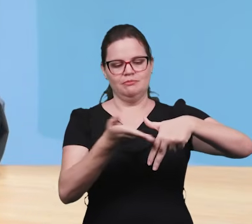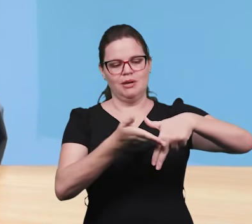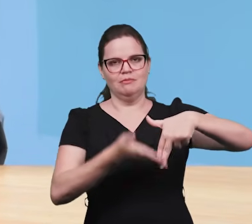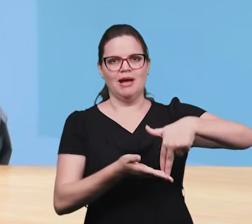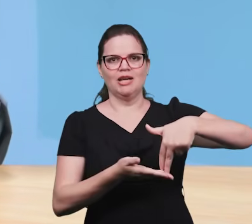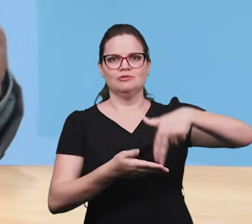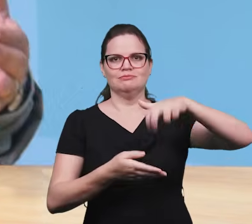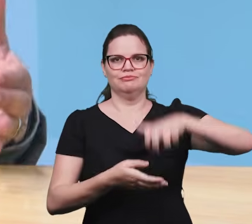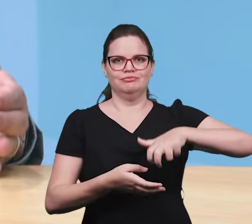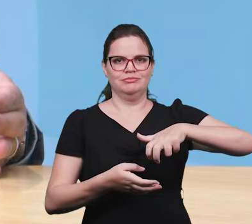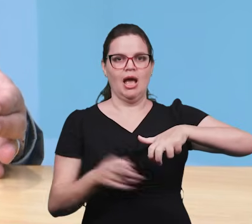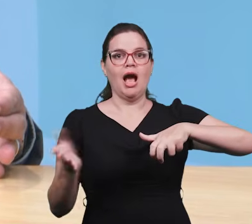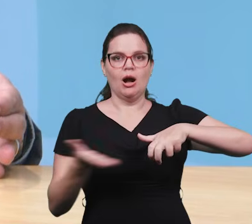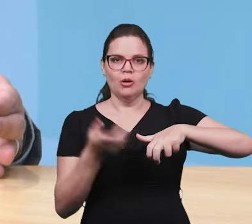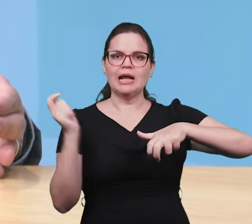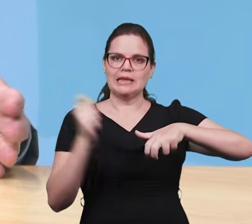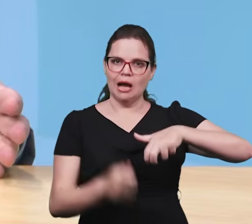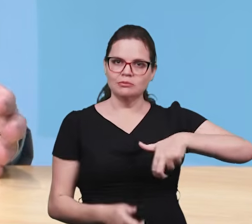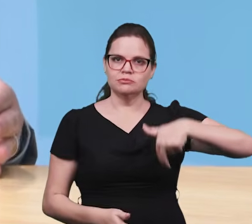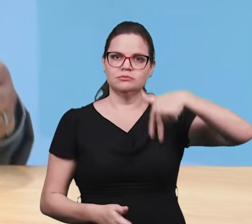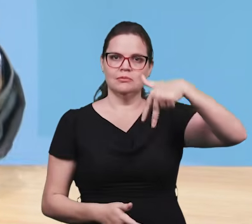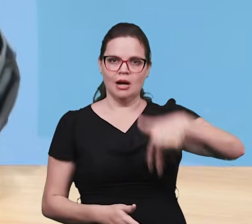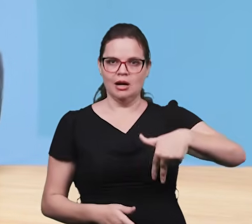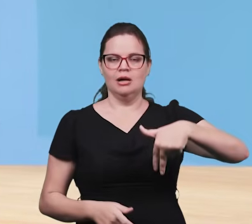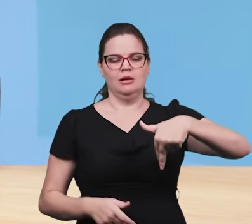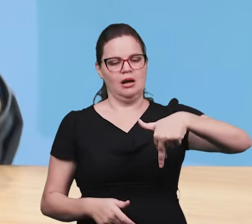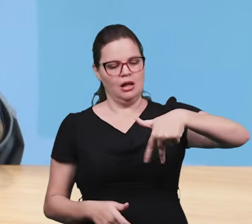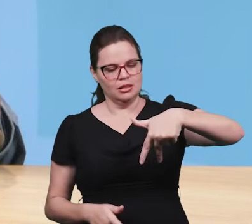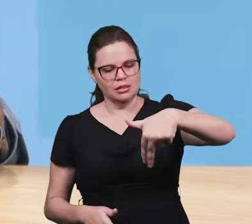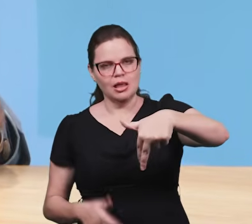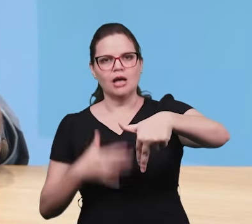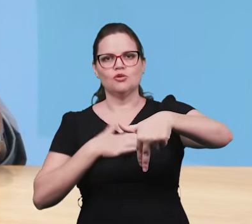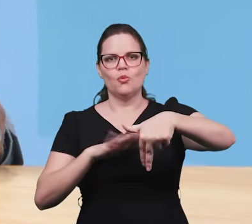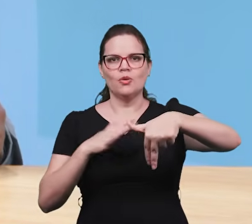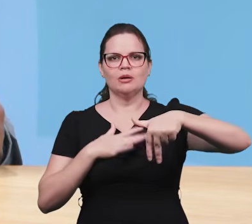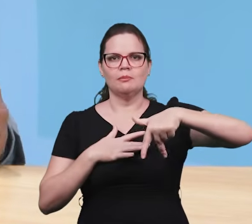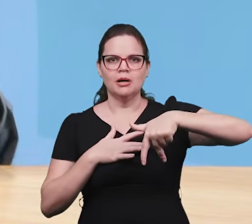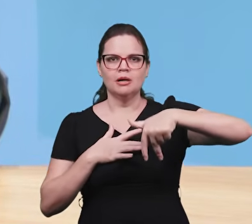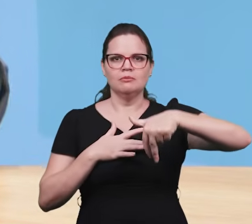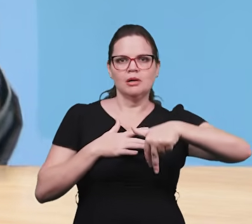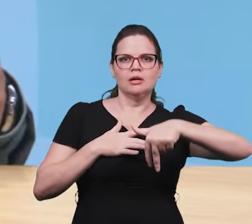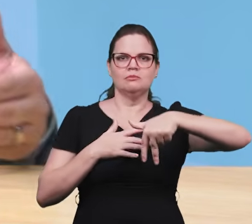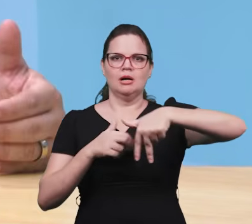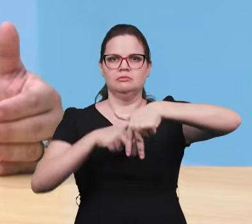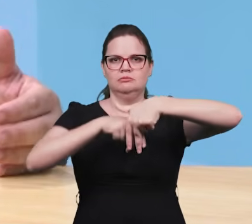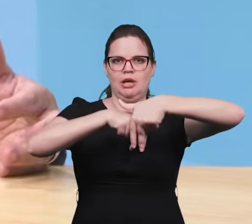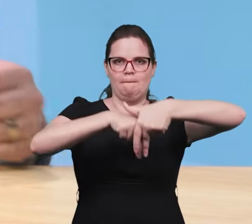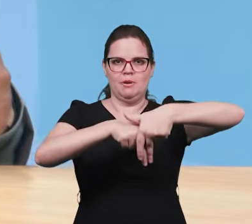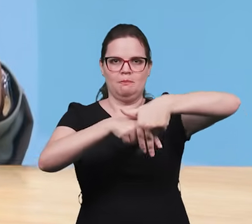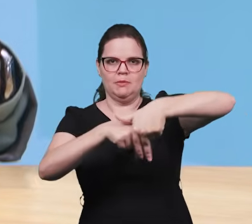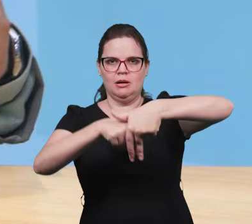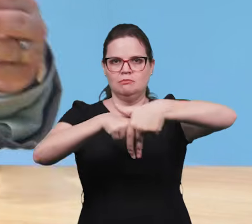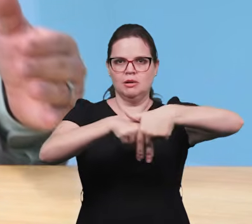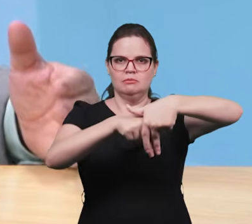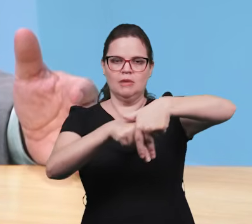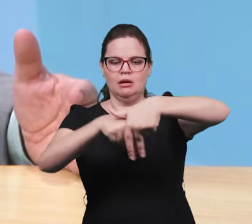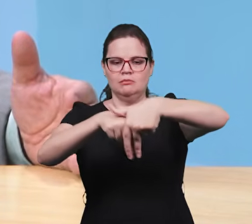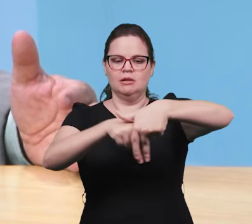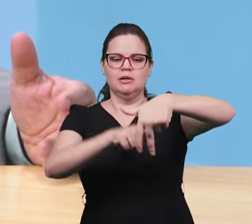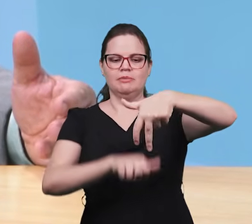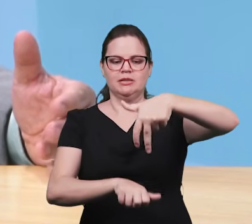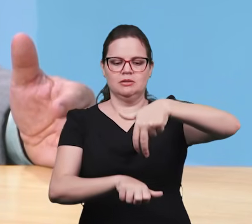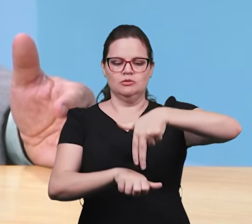conseguem então agora se levantar de uma cadeira de rodas, começar a caminhar. Sim. E é claro que precisa de desenvolvimento. Se você for olhar hoje